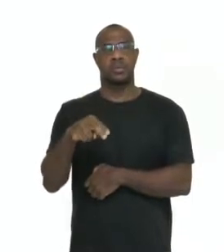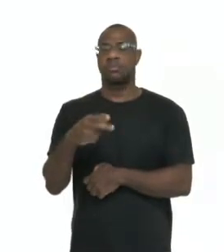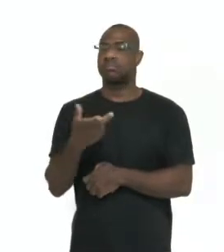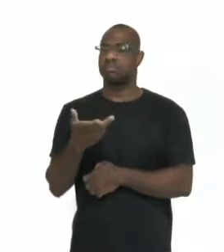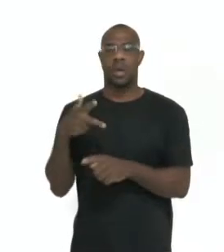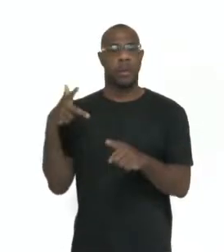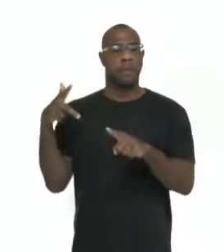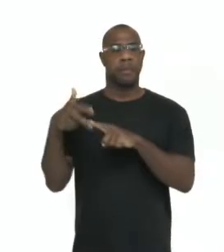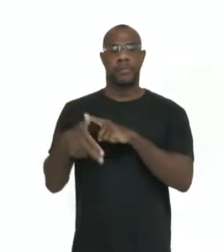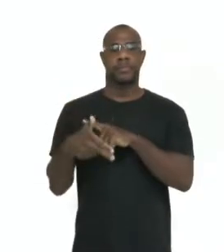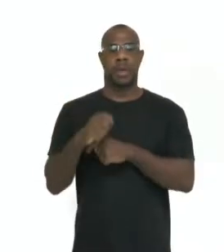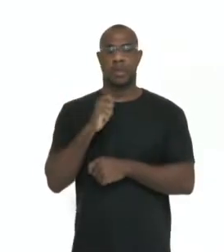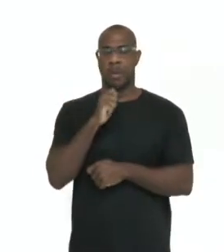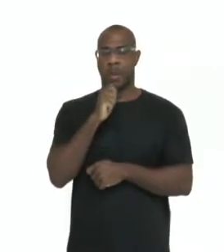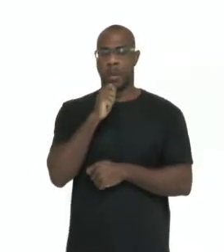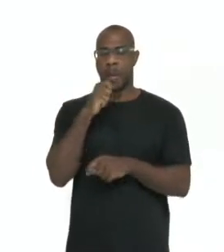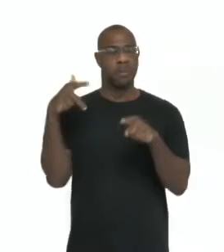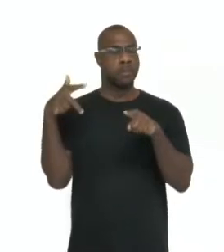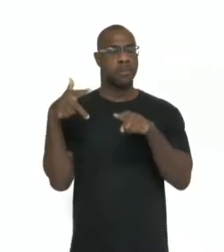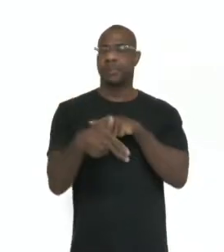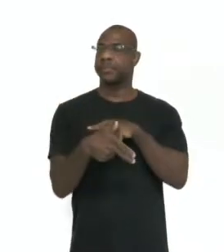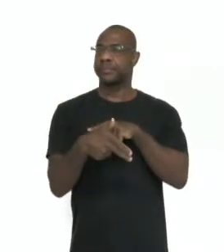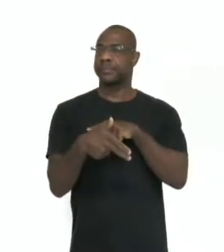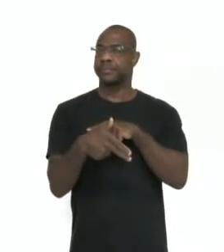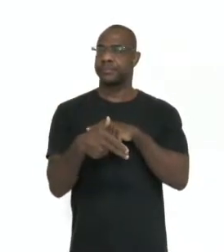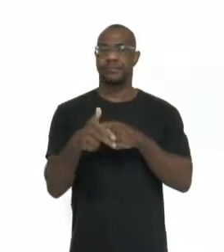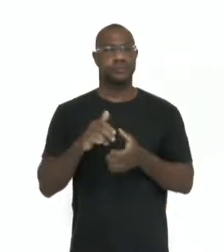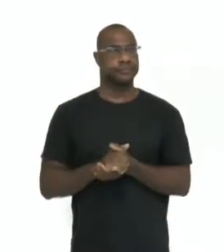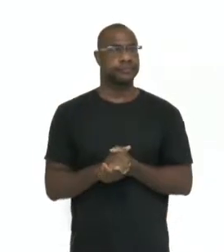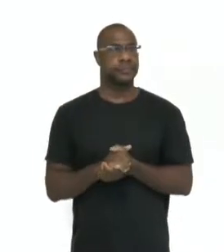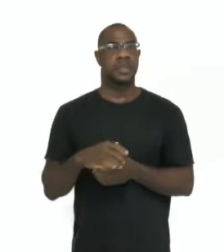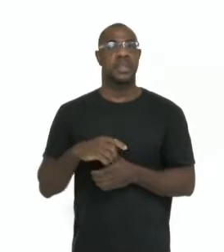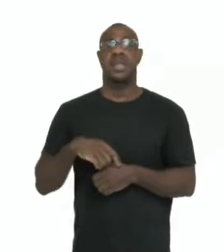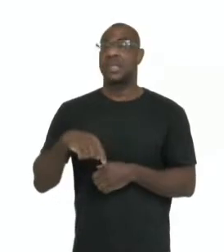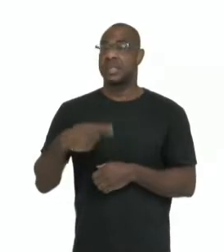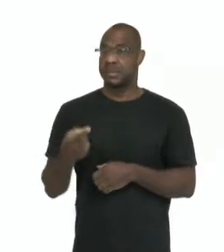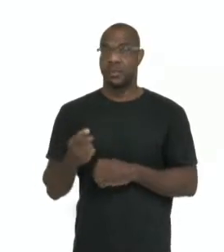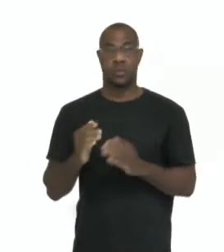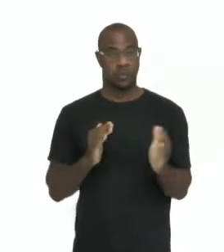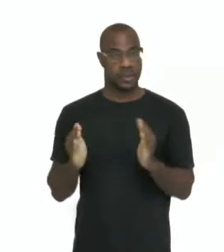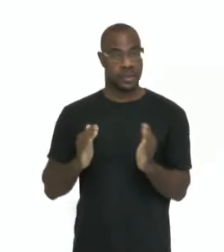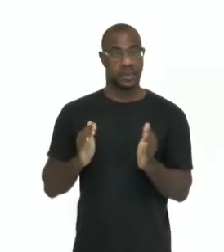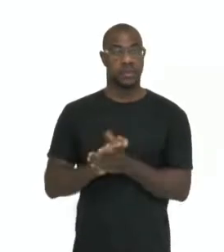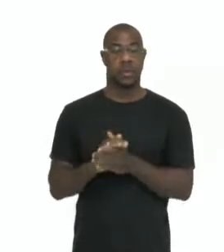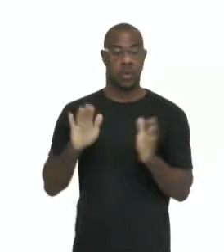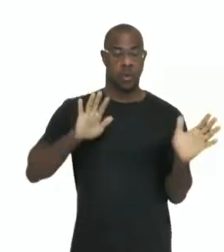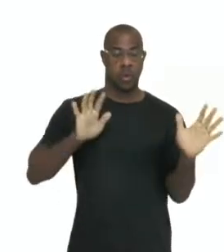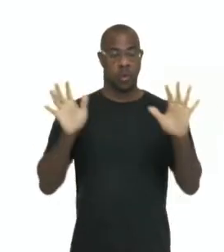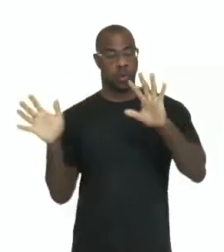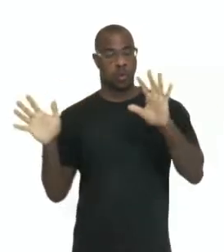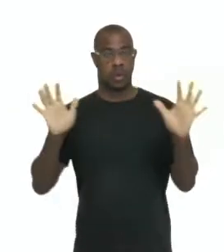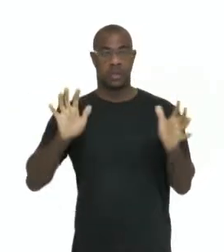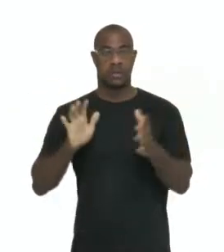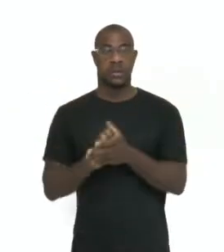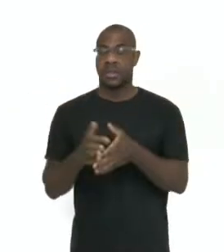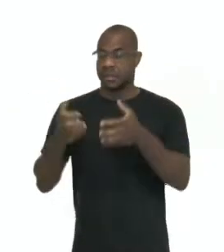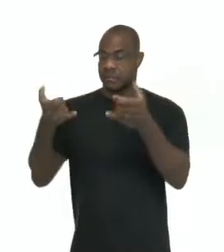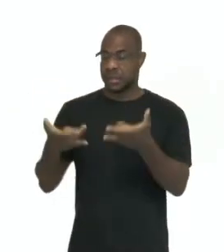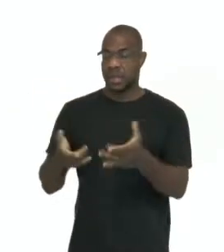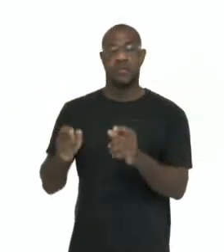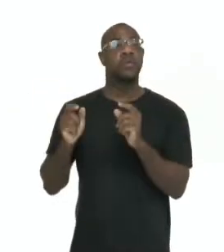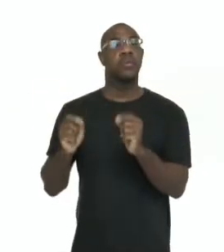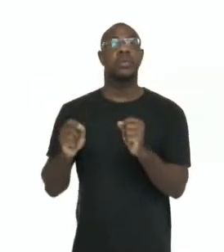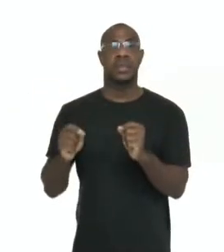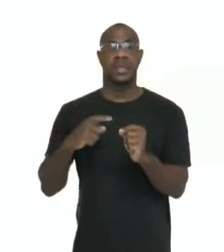retomou o áudio da entrevista 10 segundos depois. Na ocasião, o goleiro já falava sobre as chances criadas